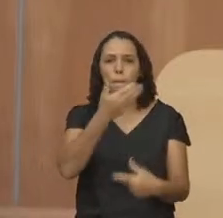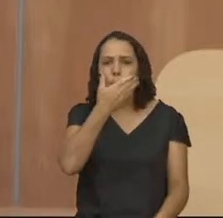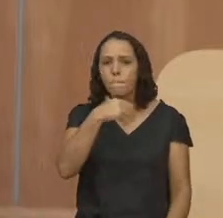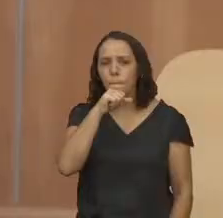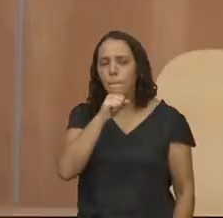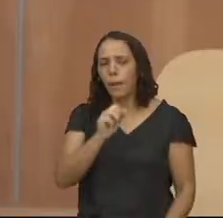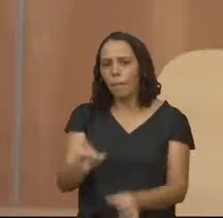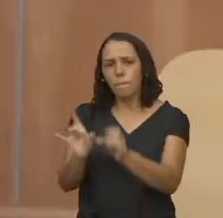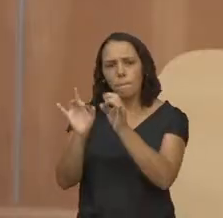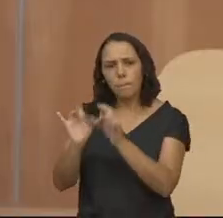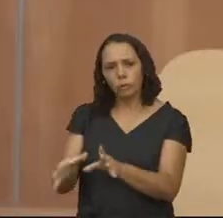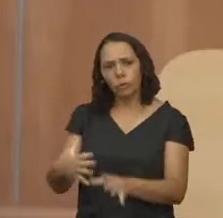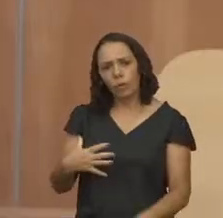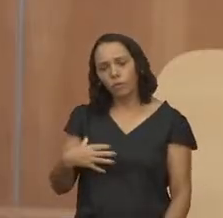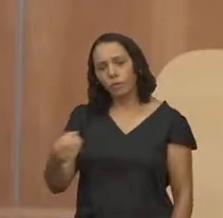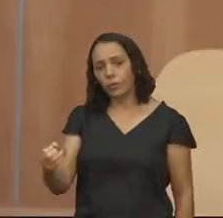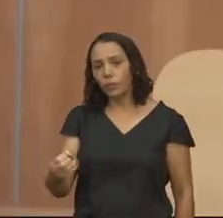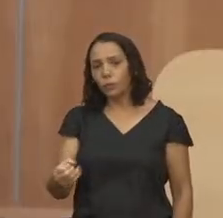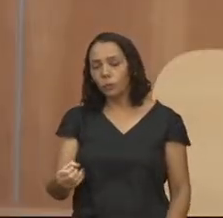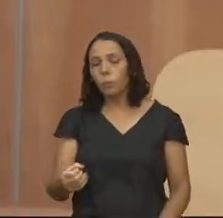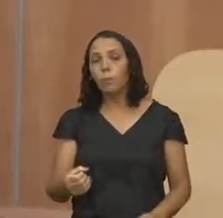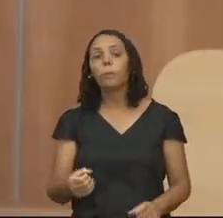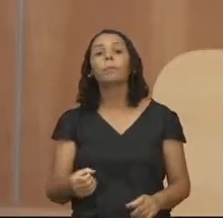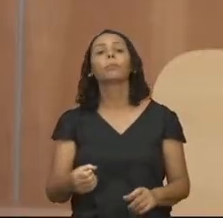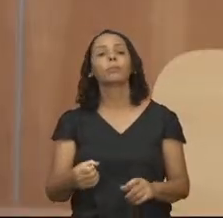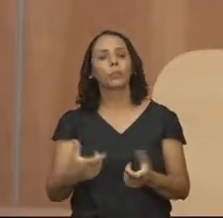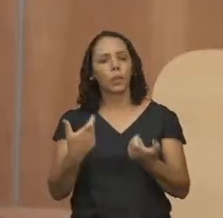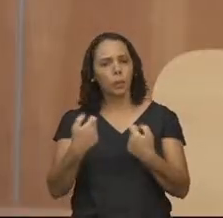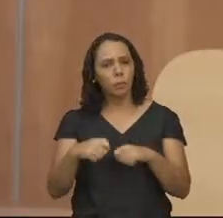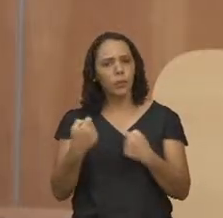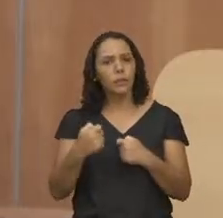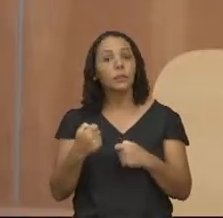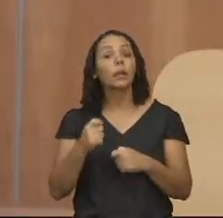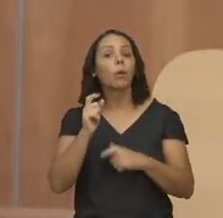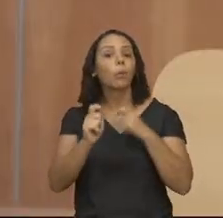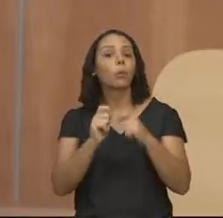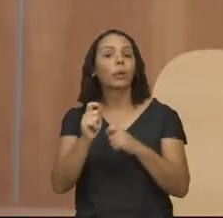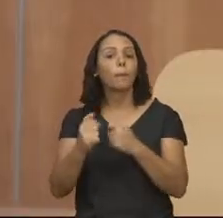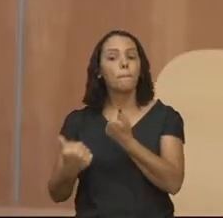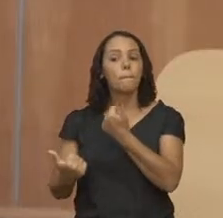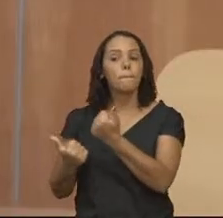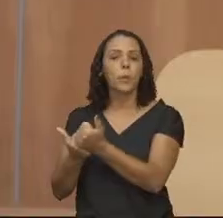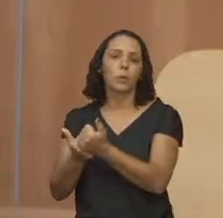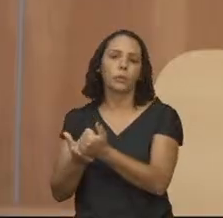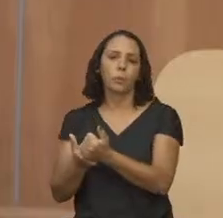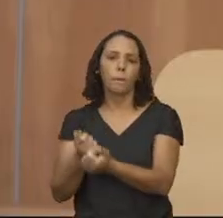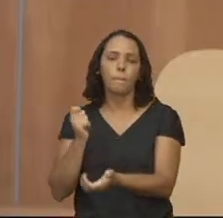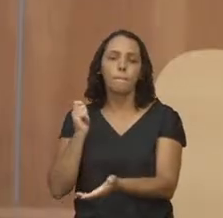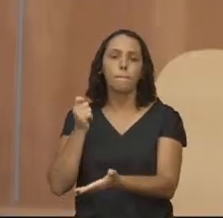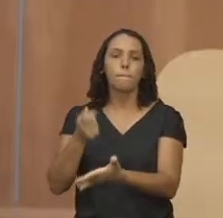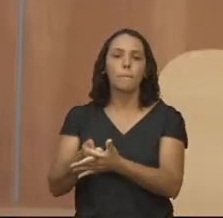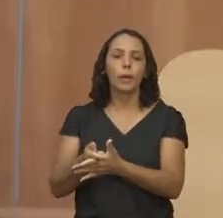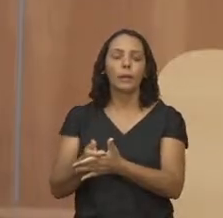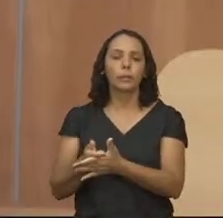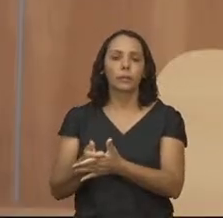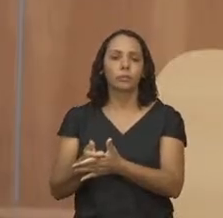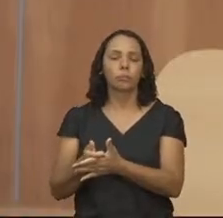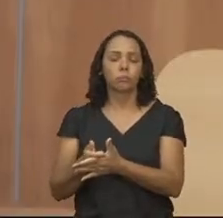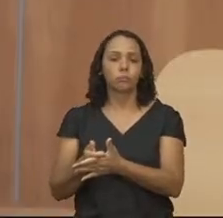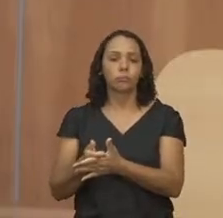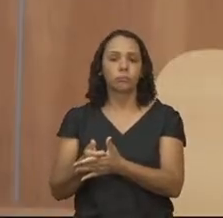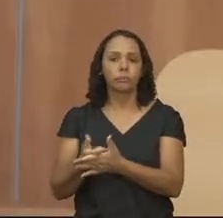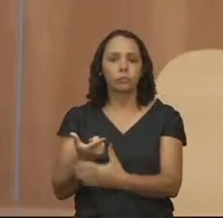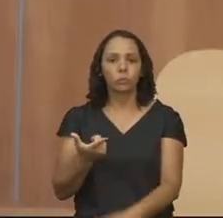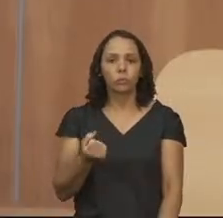dever legal de ao menos prestar assistência financeira, pagamento de pensão alimentícia e ajudar a